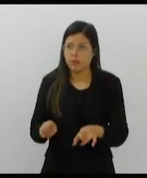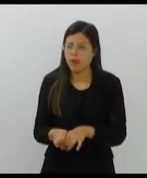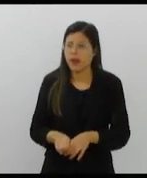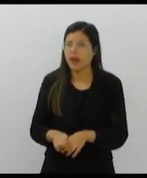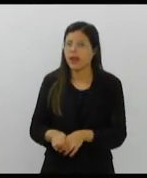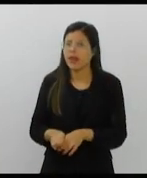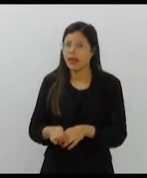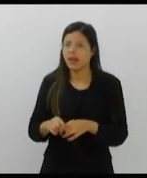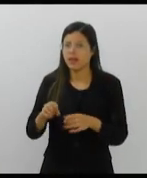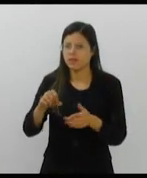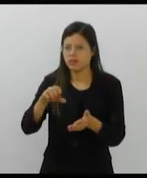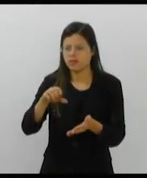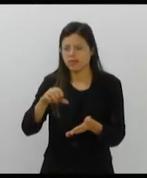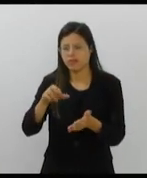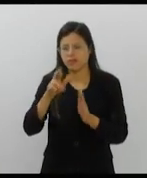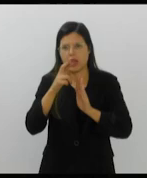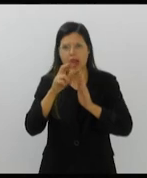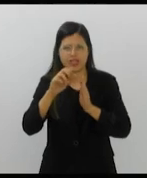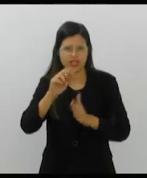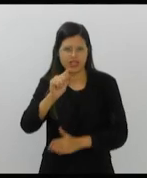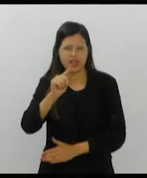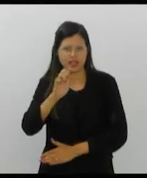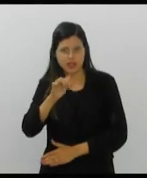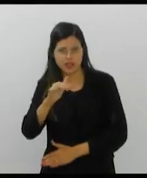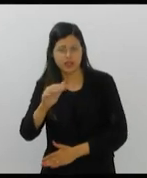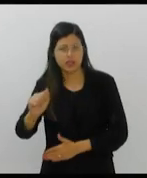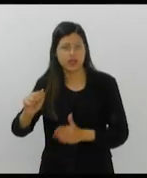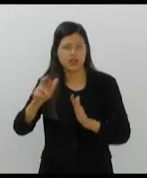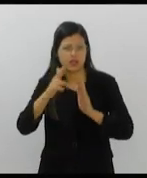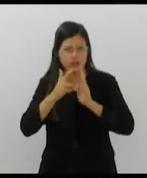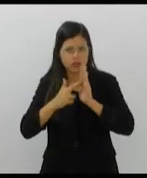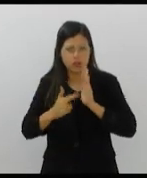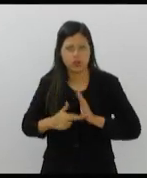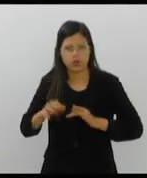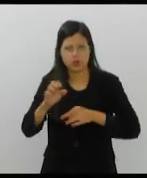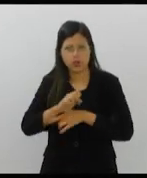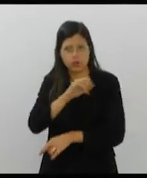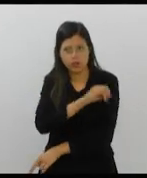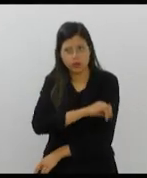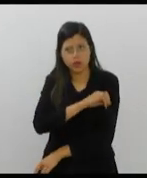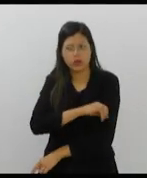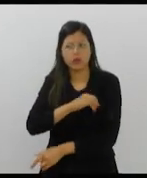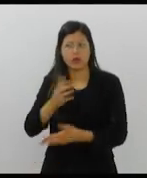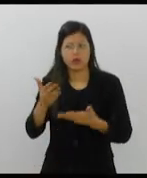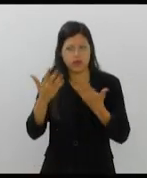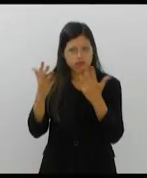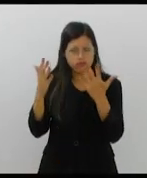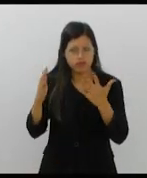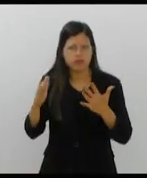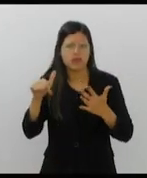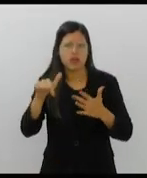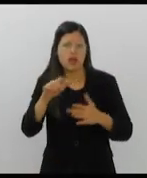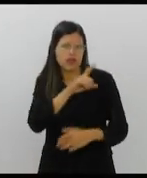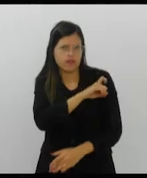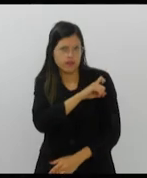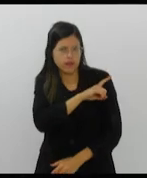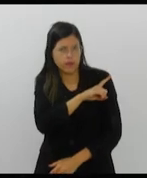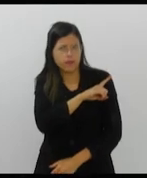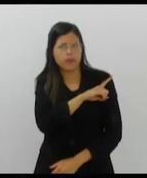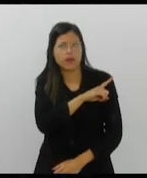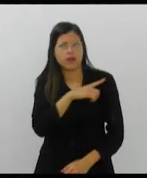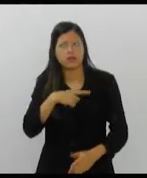dos serviços de saneamento básico aqui do estado do Rio de Janeiro. Gostaria de parabenizar a enfermeira Rejane, que tem um projeto